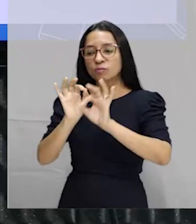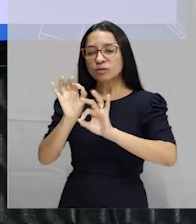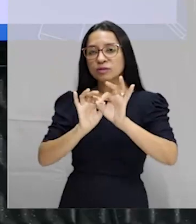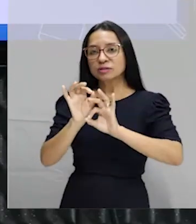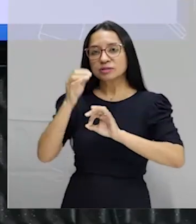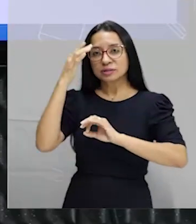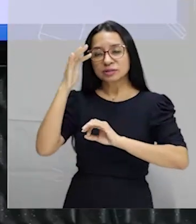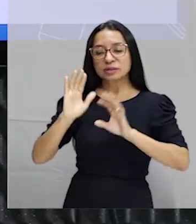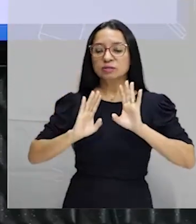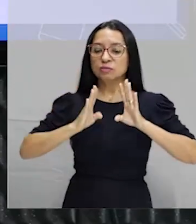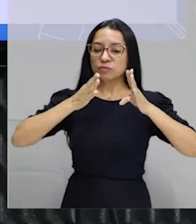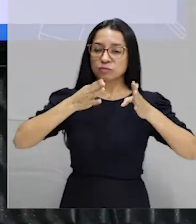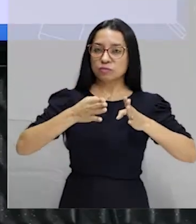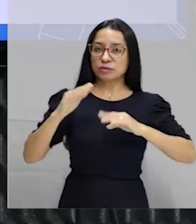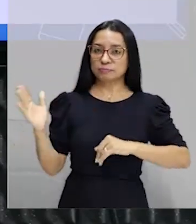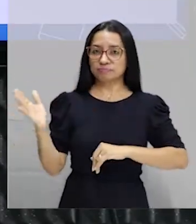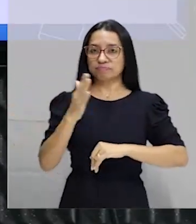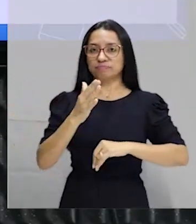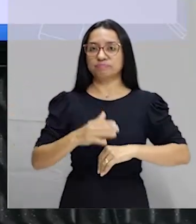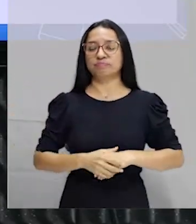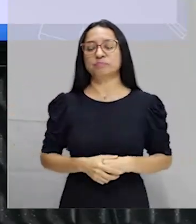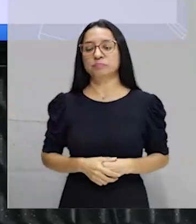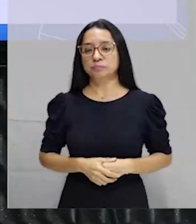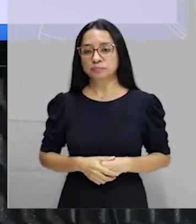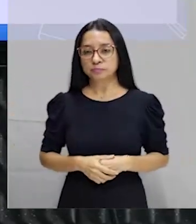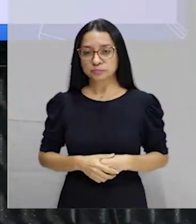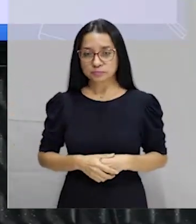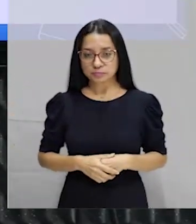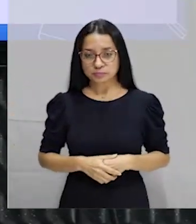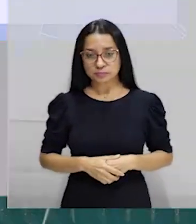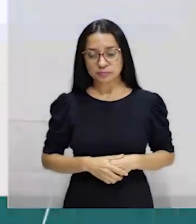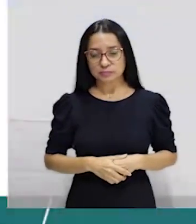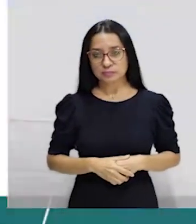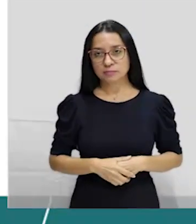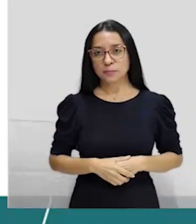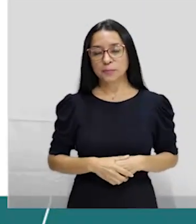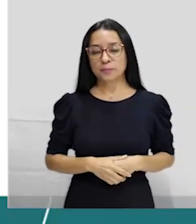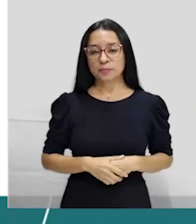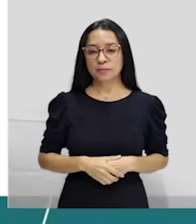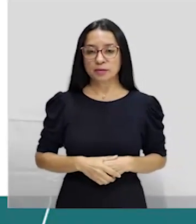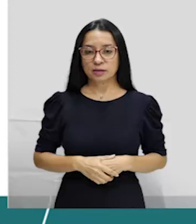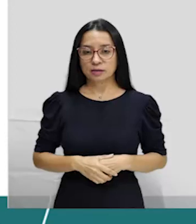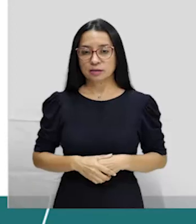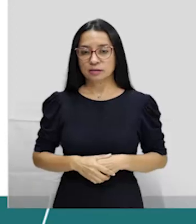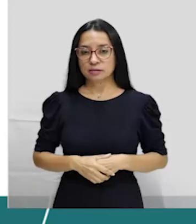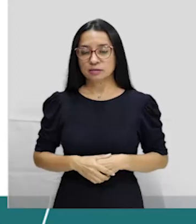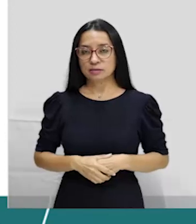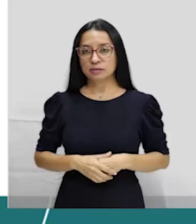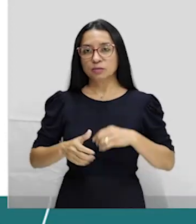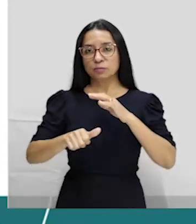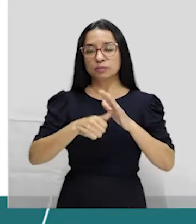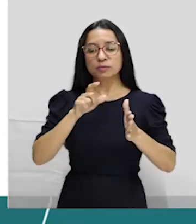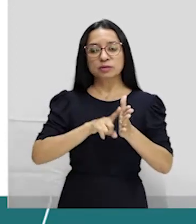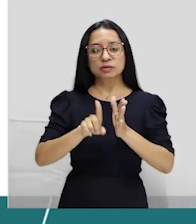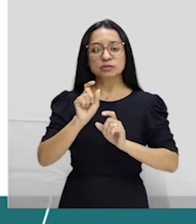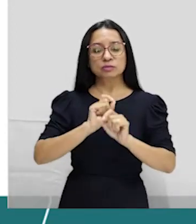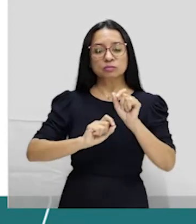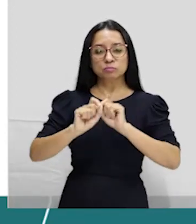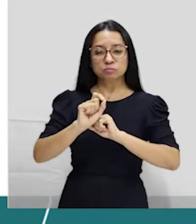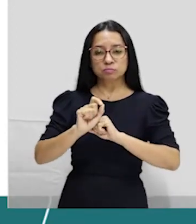ideias, foca e vamos para cima, que aqui tem muito sucesso. Aí diz o seguinte, primeira questão fala o seguinte,